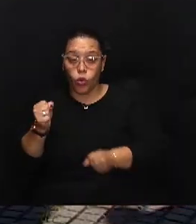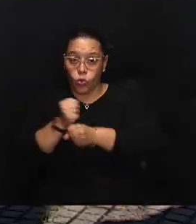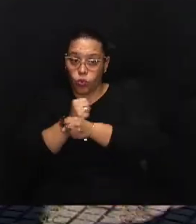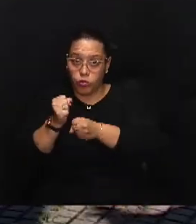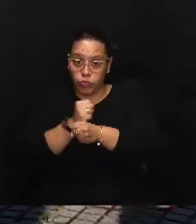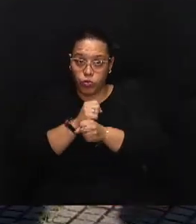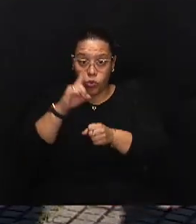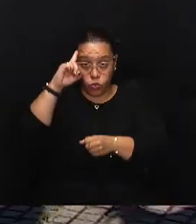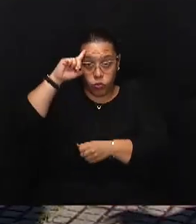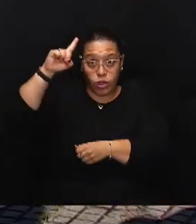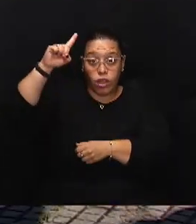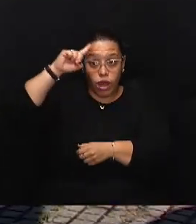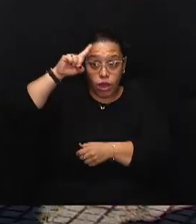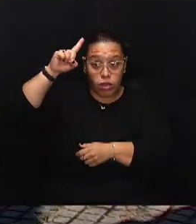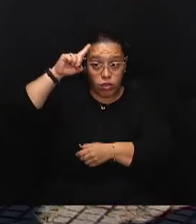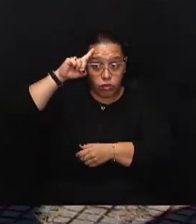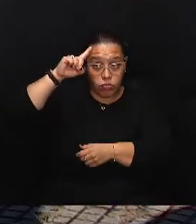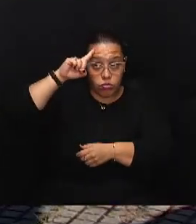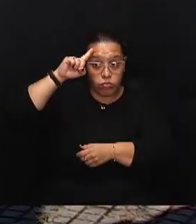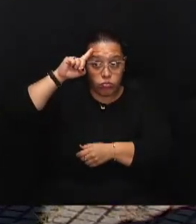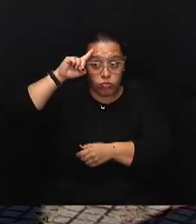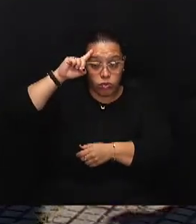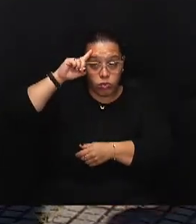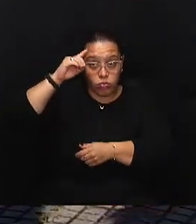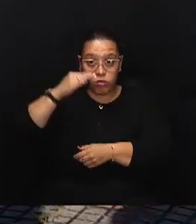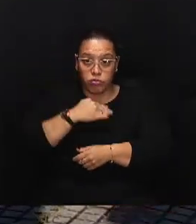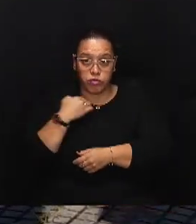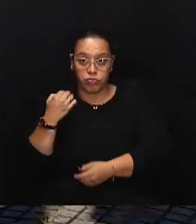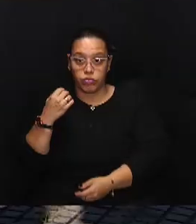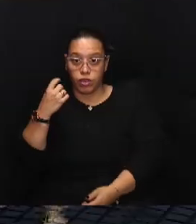com datas nos epitáfios de pessoas que morreram em